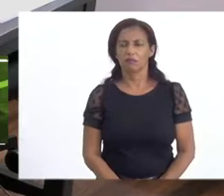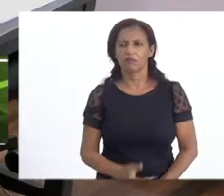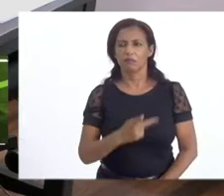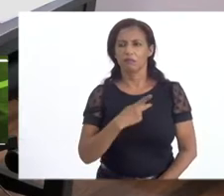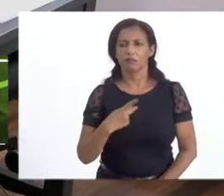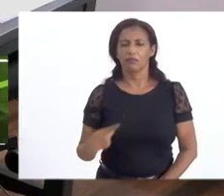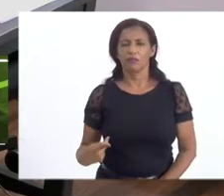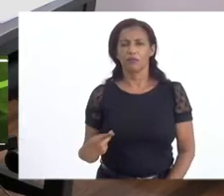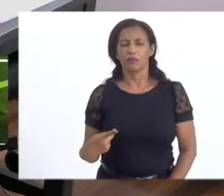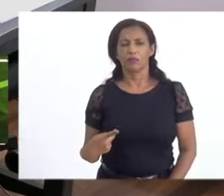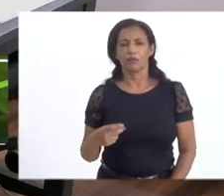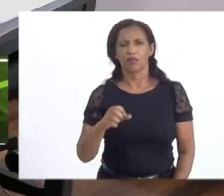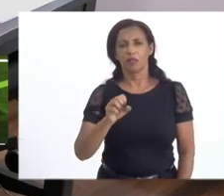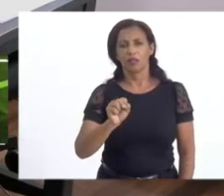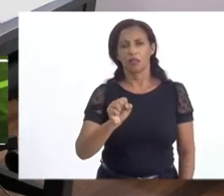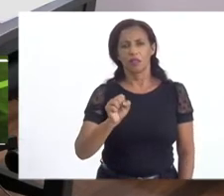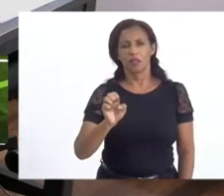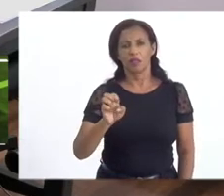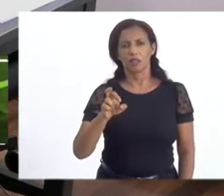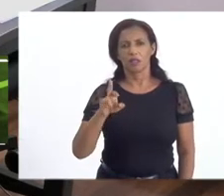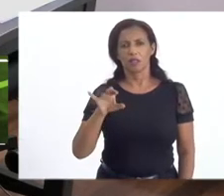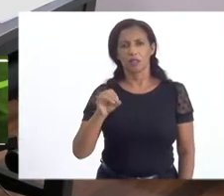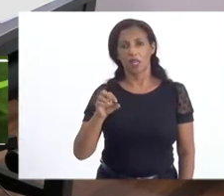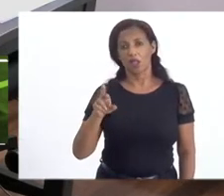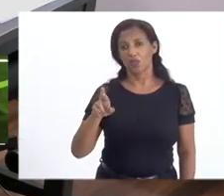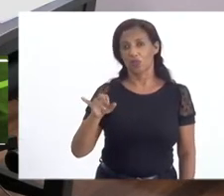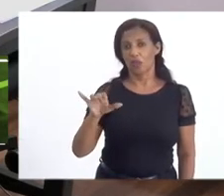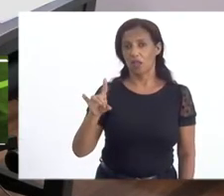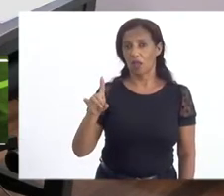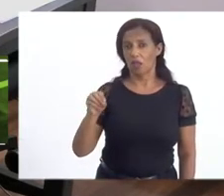presidente da Tours Rio, Sérgio Ricardo.